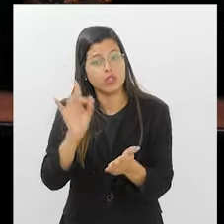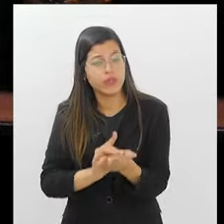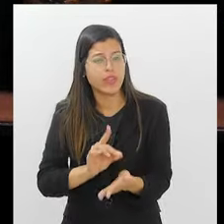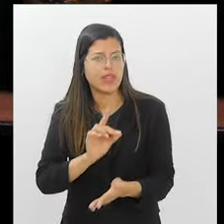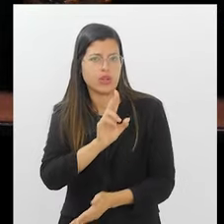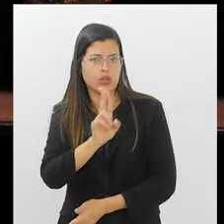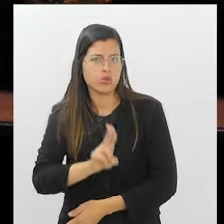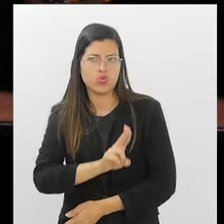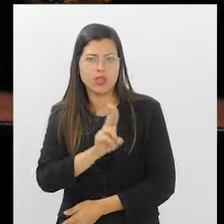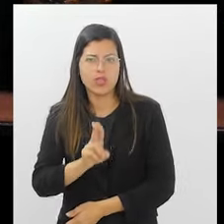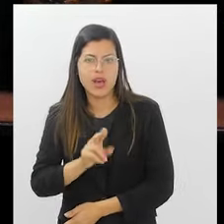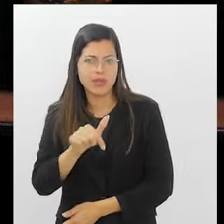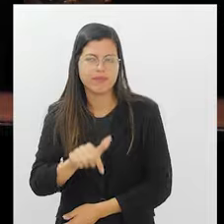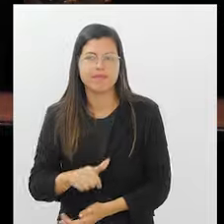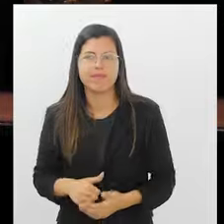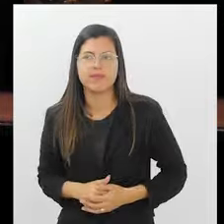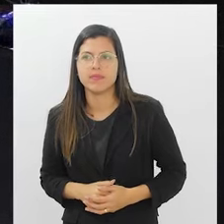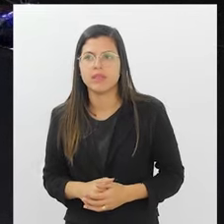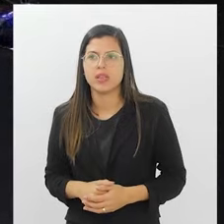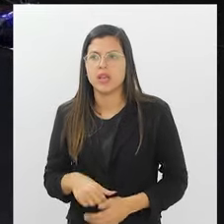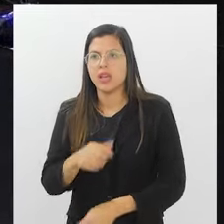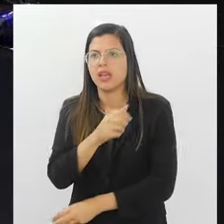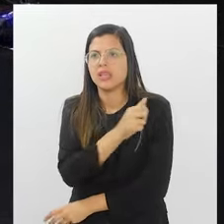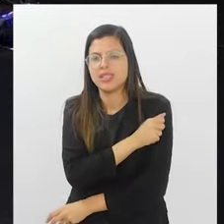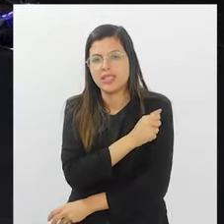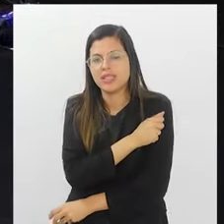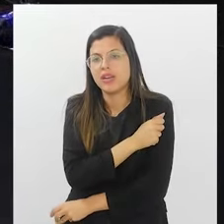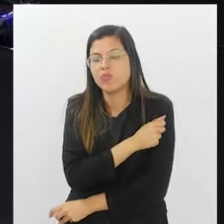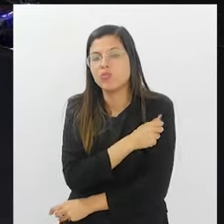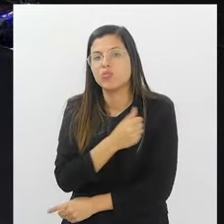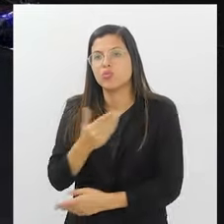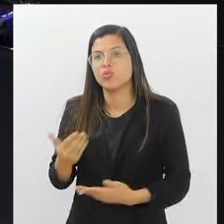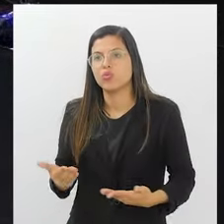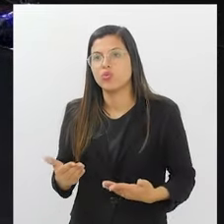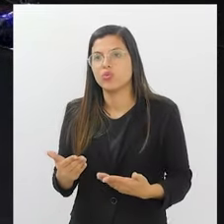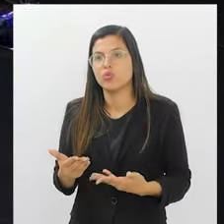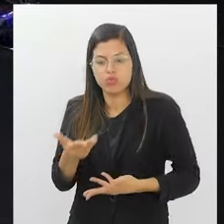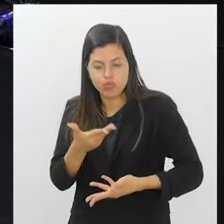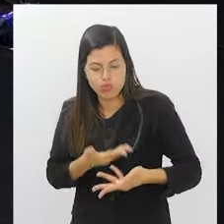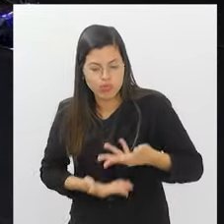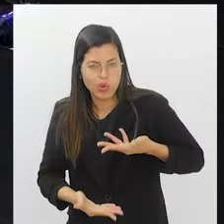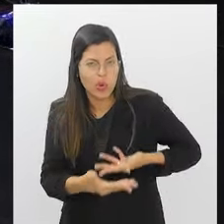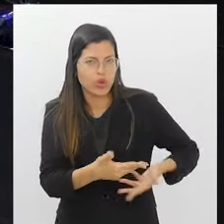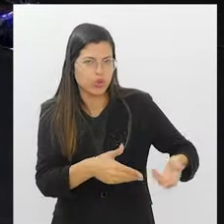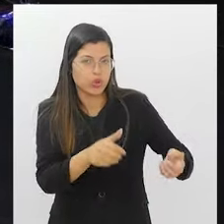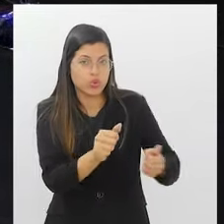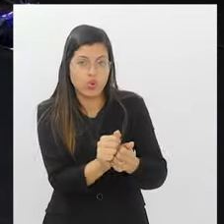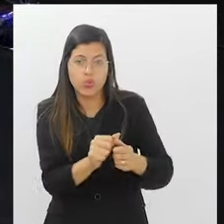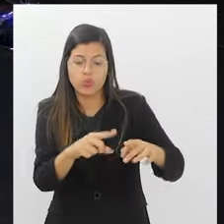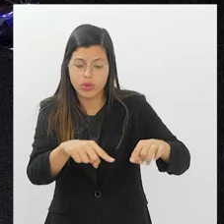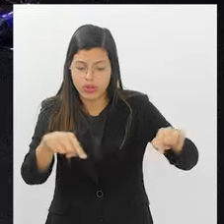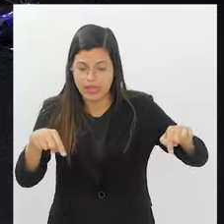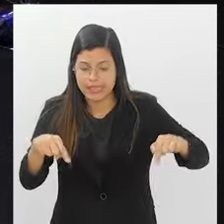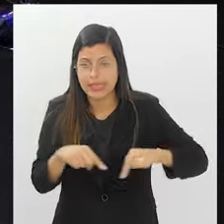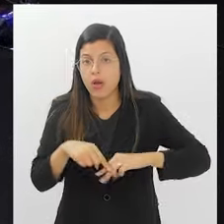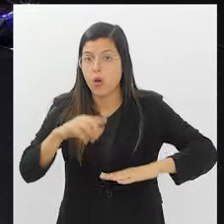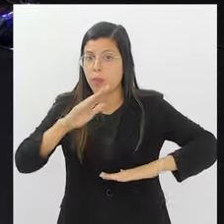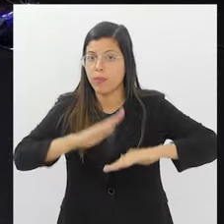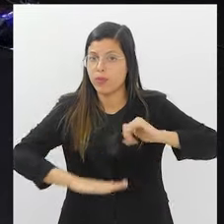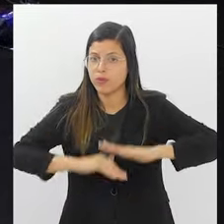desse serviço, desses alunos que, né, irão estar junto dele nessa turma,